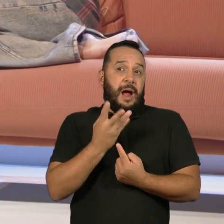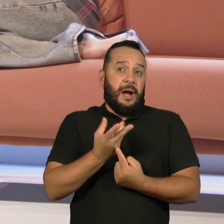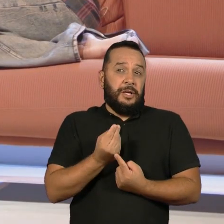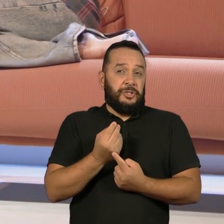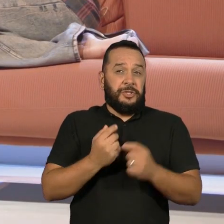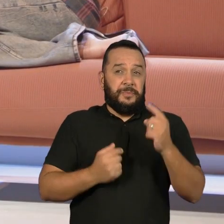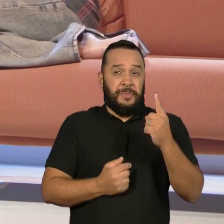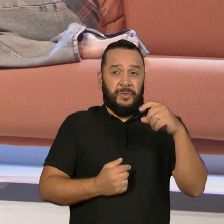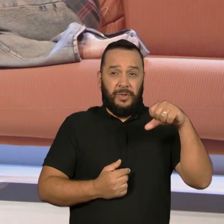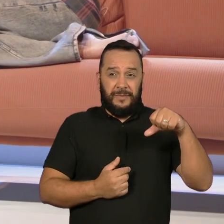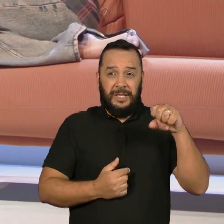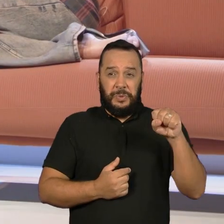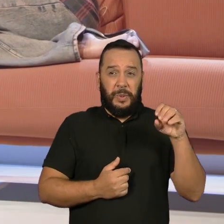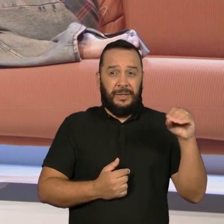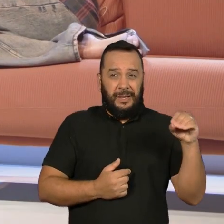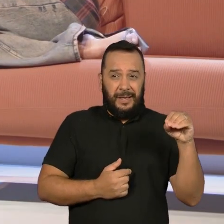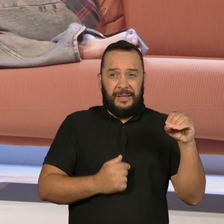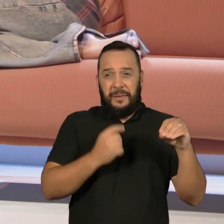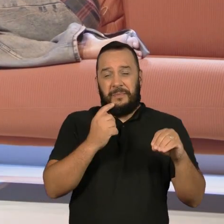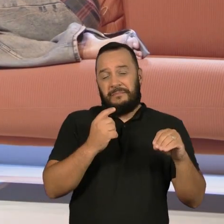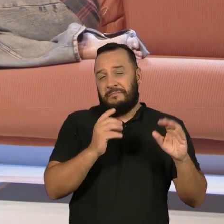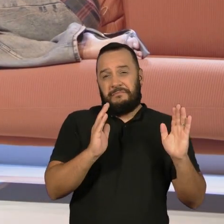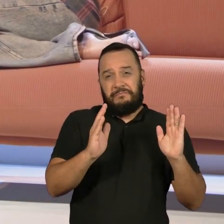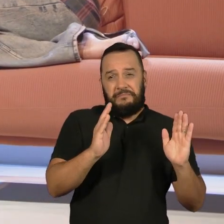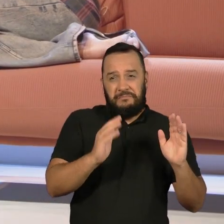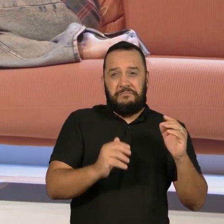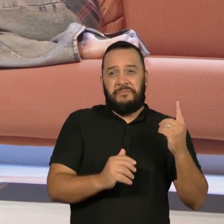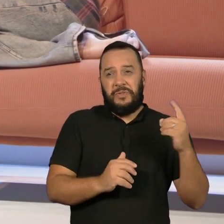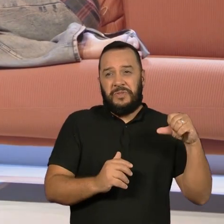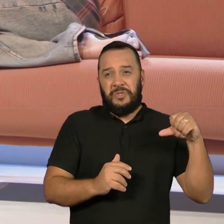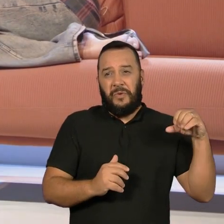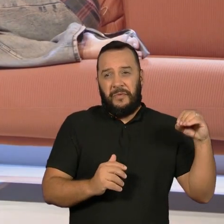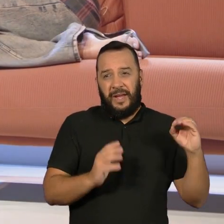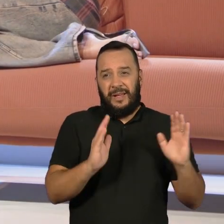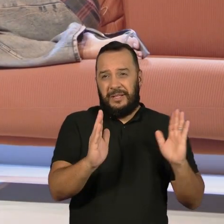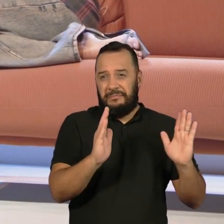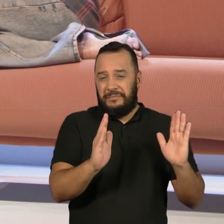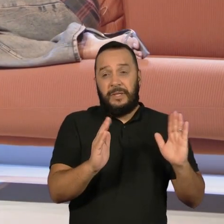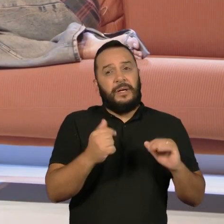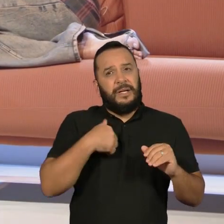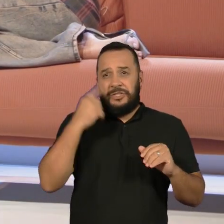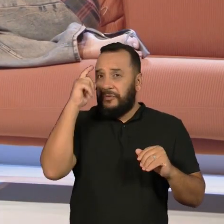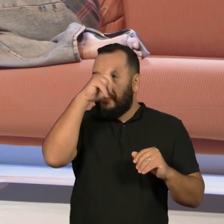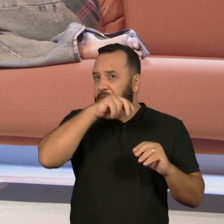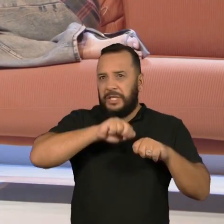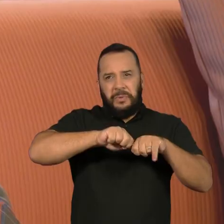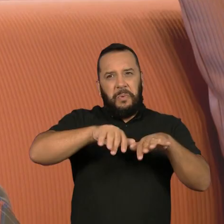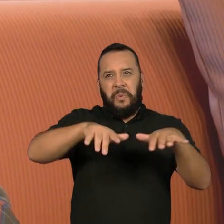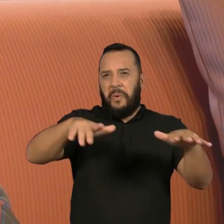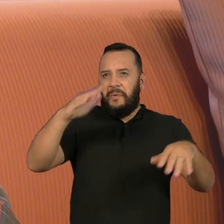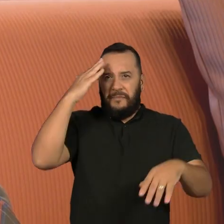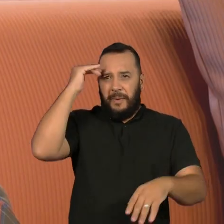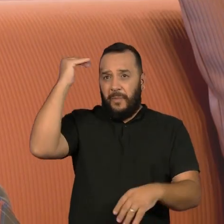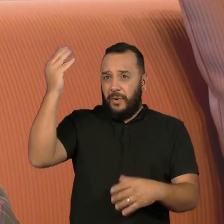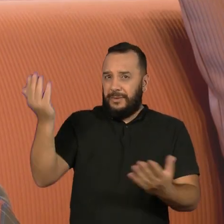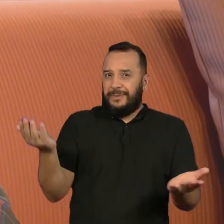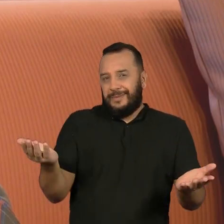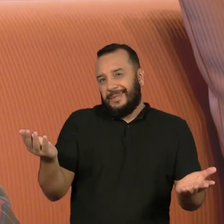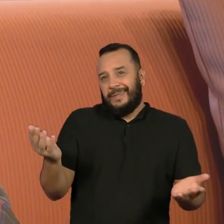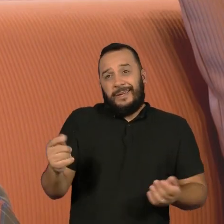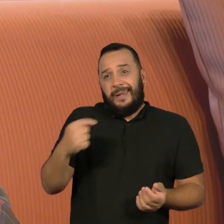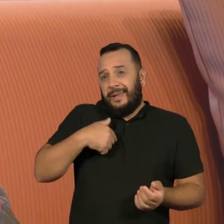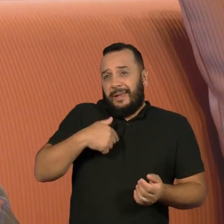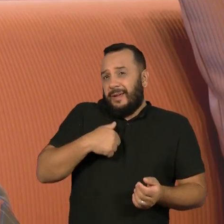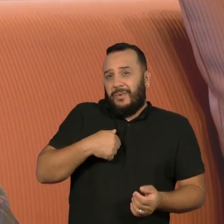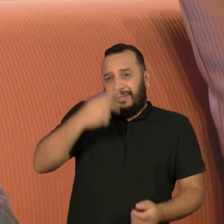80, 90, quais as dificuldades que eu ia enfrentar para conseguir conquistar um público, né? Eu me lancei de forma